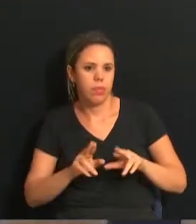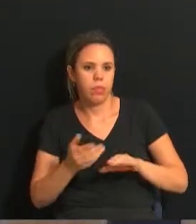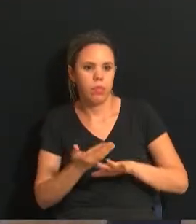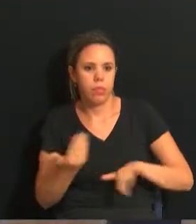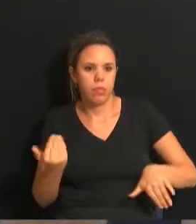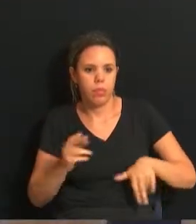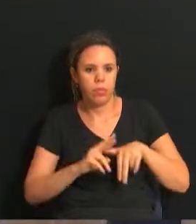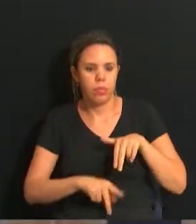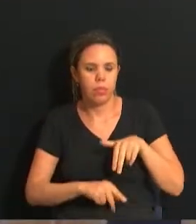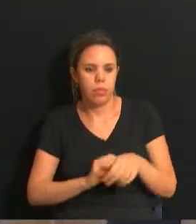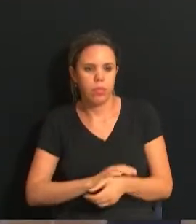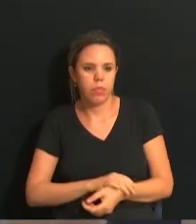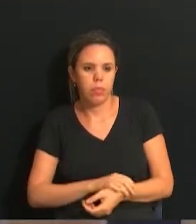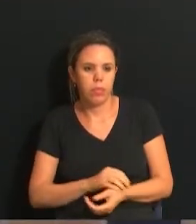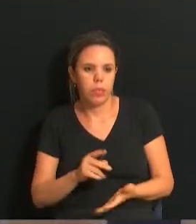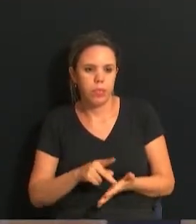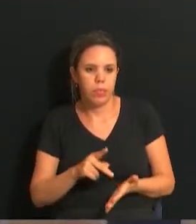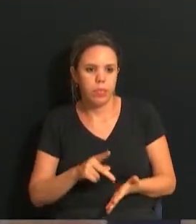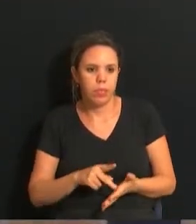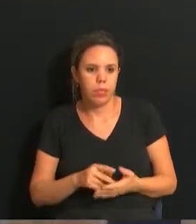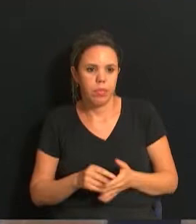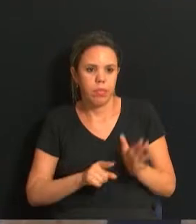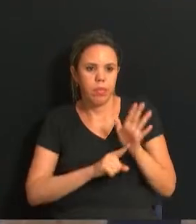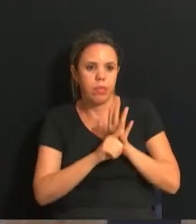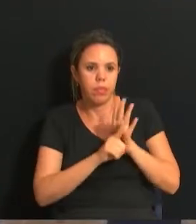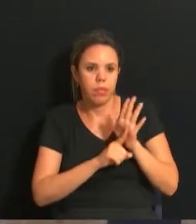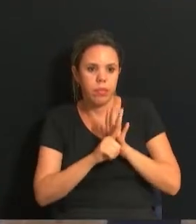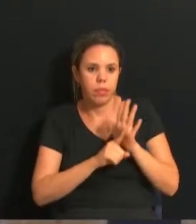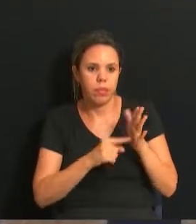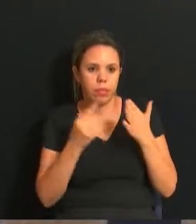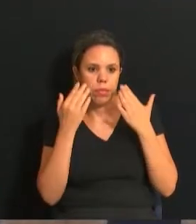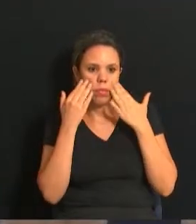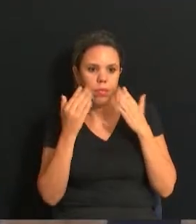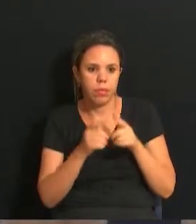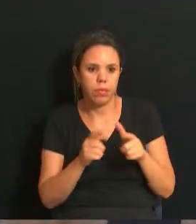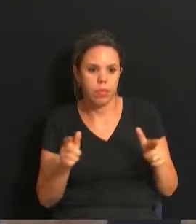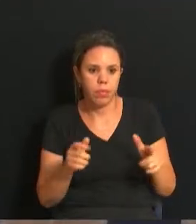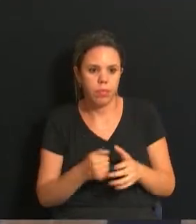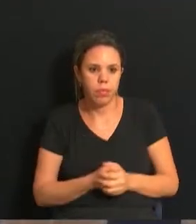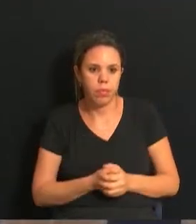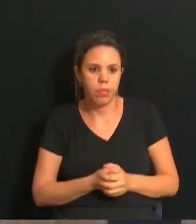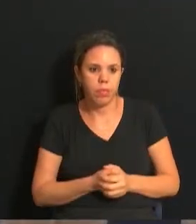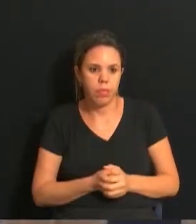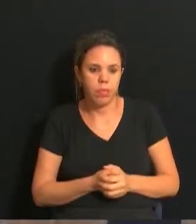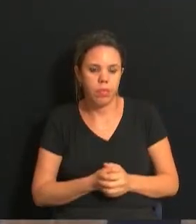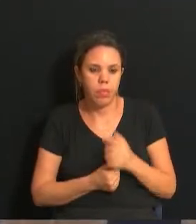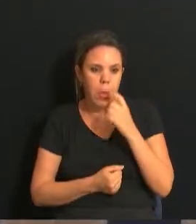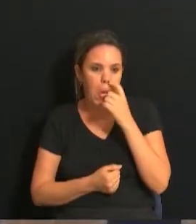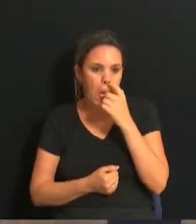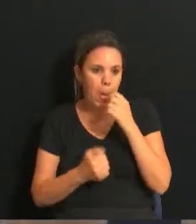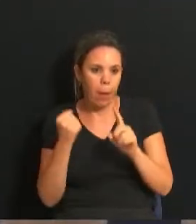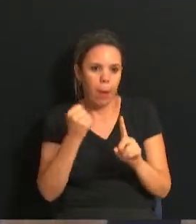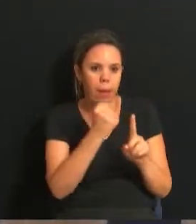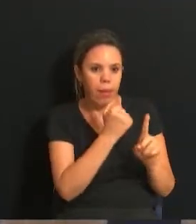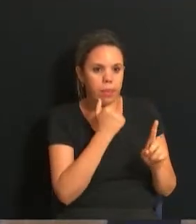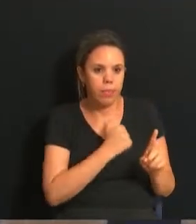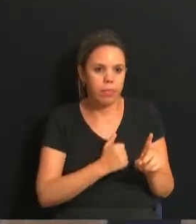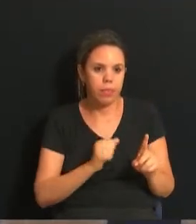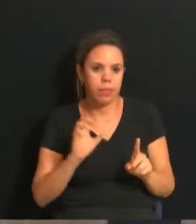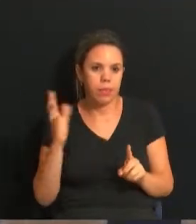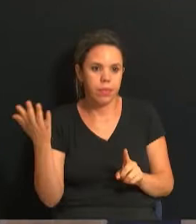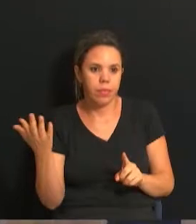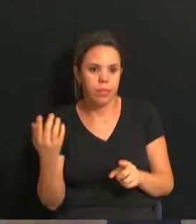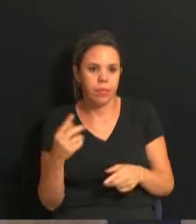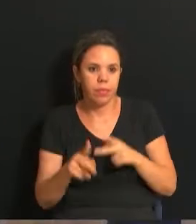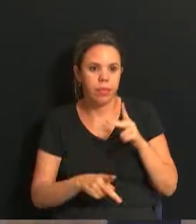gênero, né, que nós dizemos, na verdade, quando a gente pega os dados, a gente vê que a maior parte dos assassinatos de mulheres acontecem por